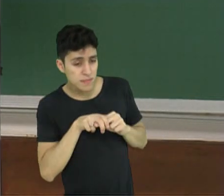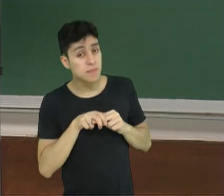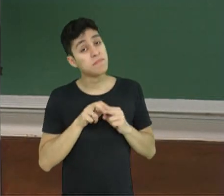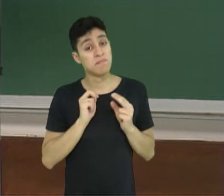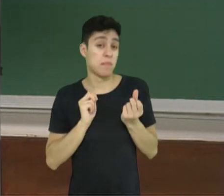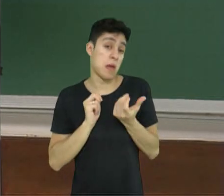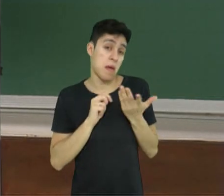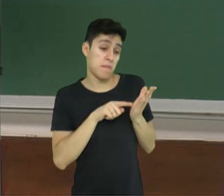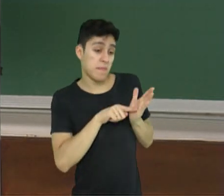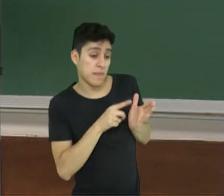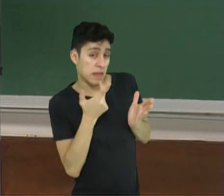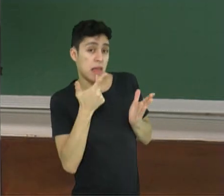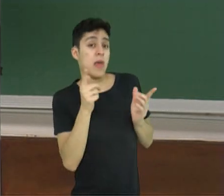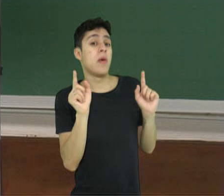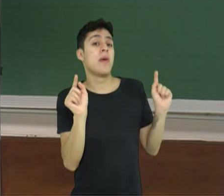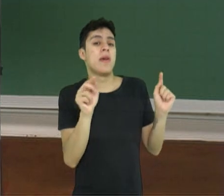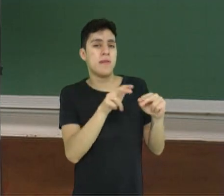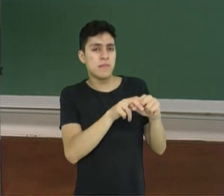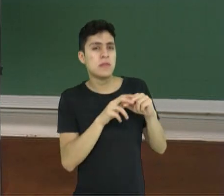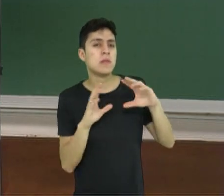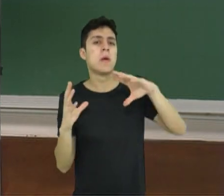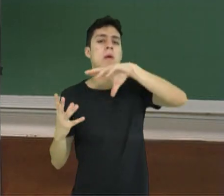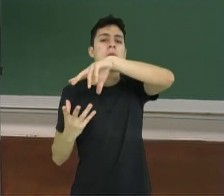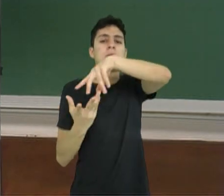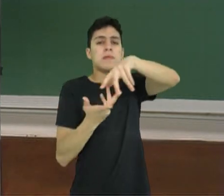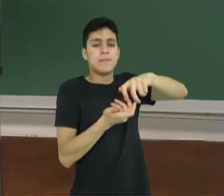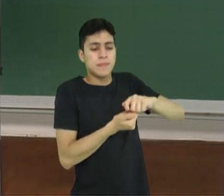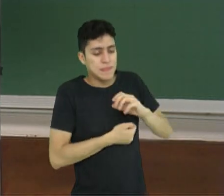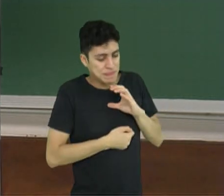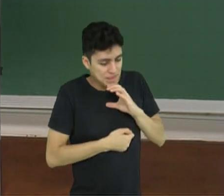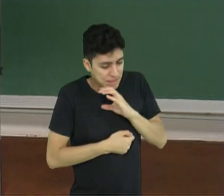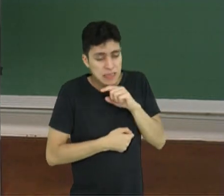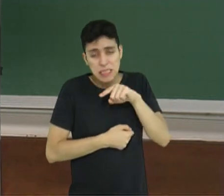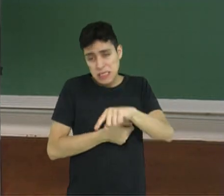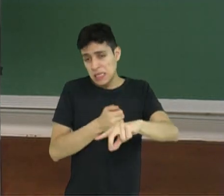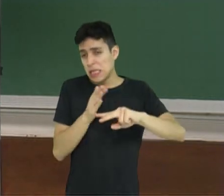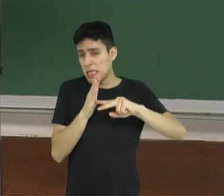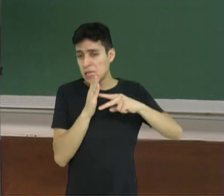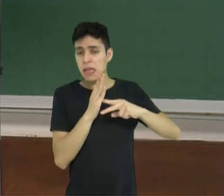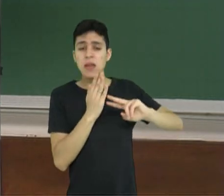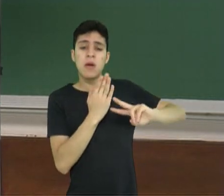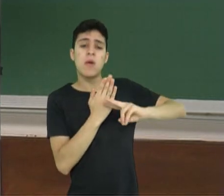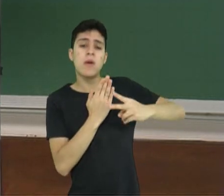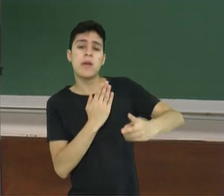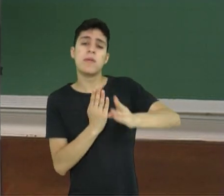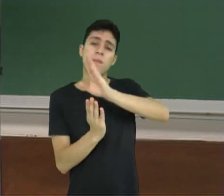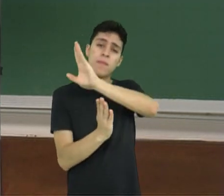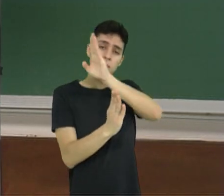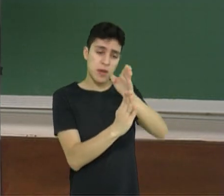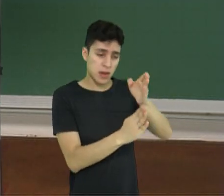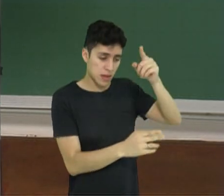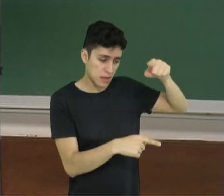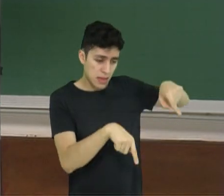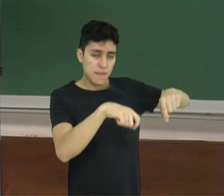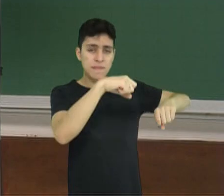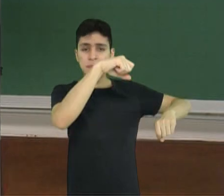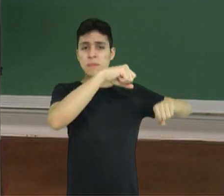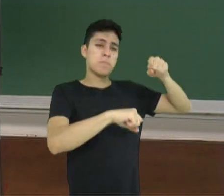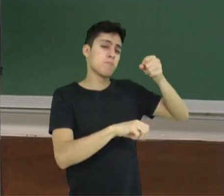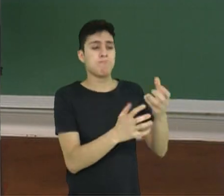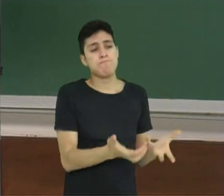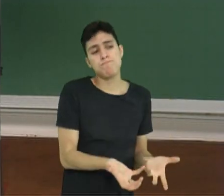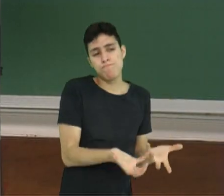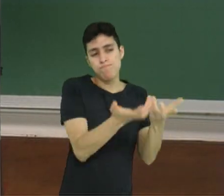alguns estudos, do aquecimento global, que é uma consequência da emissão desses gases, principalmente pelas atividades